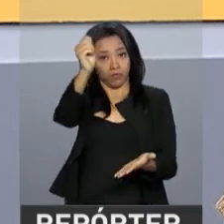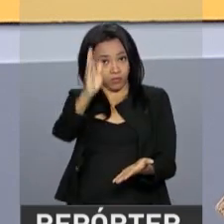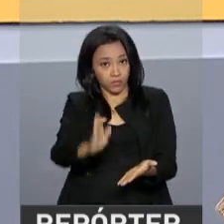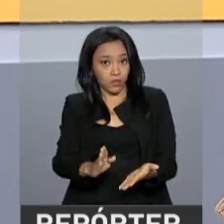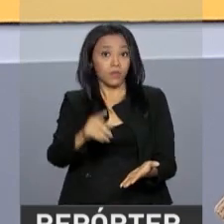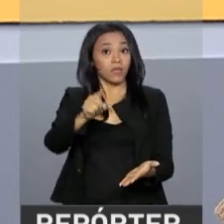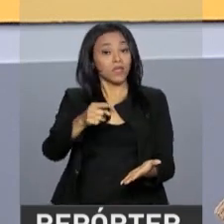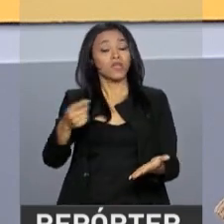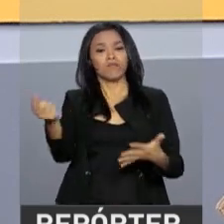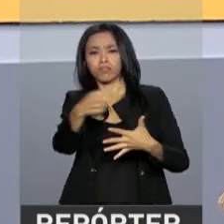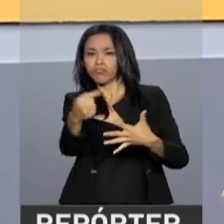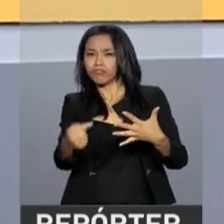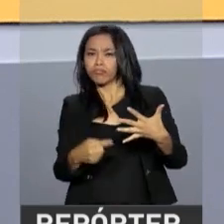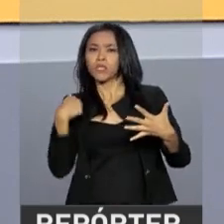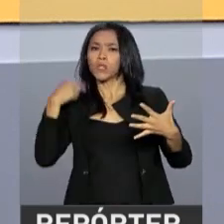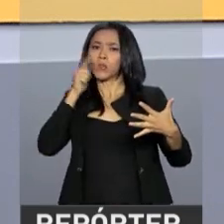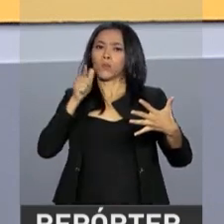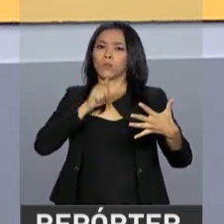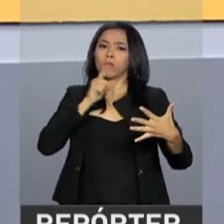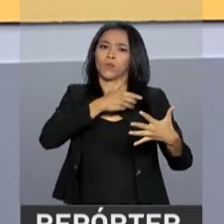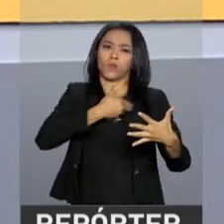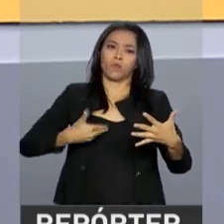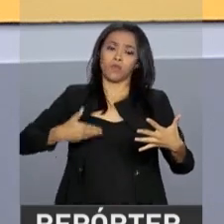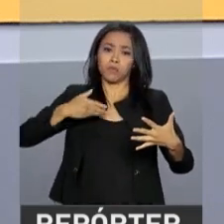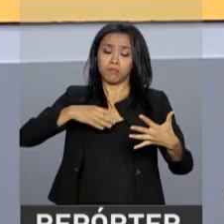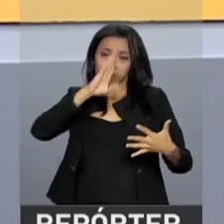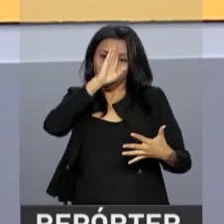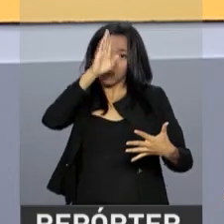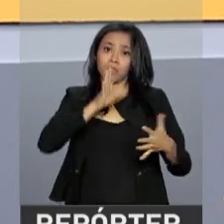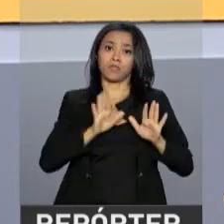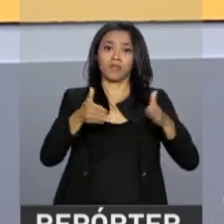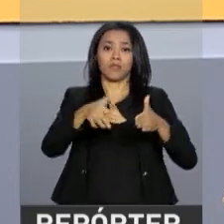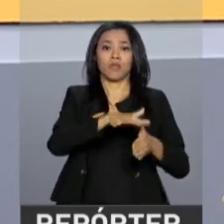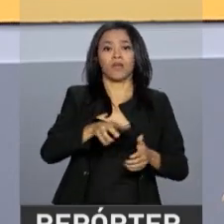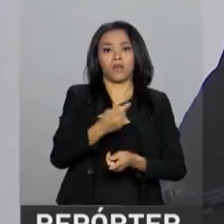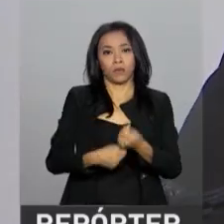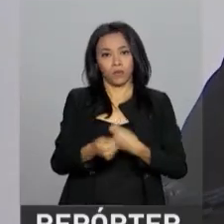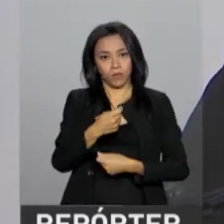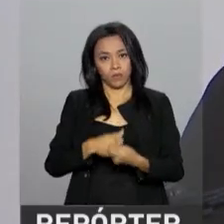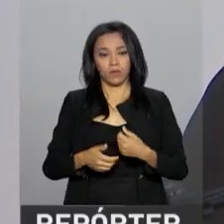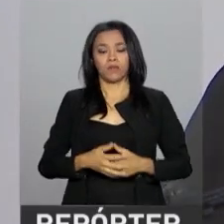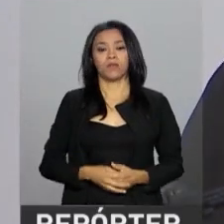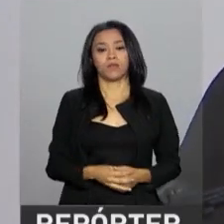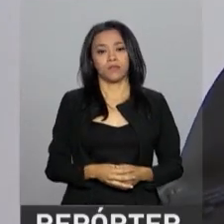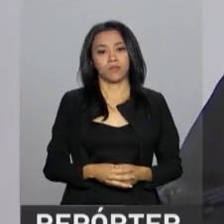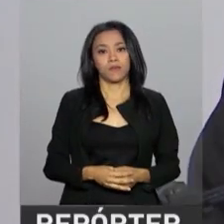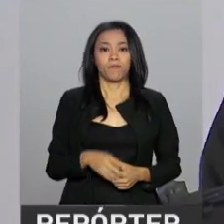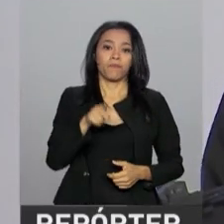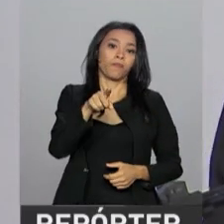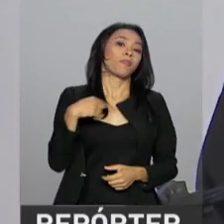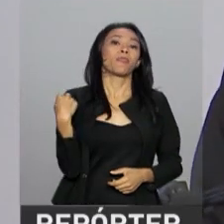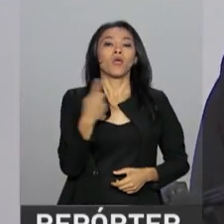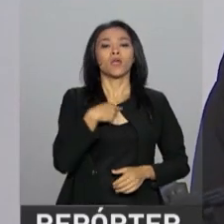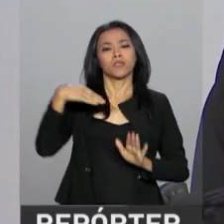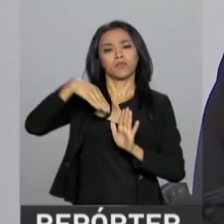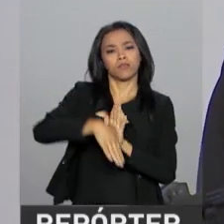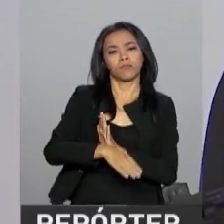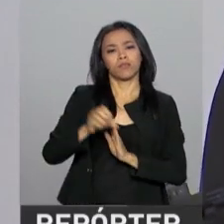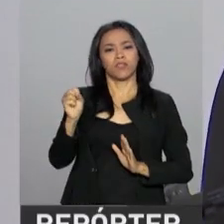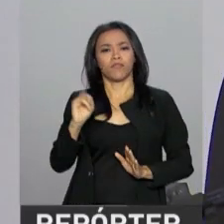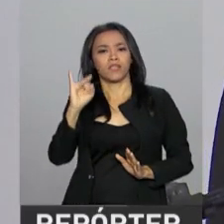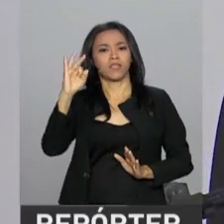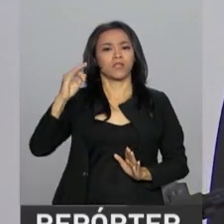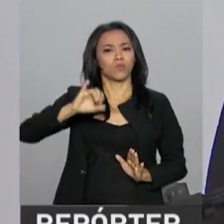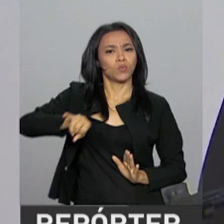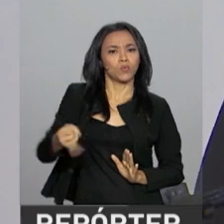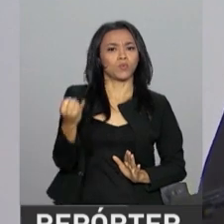resultados alcançados pelo governo especialmente na área econômica nós estamos caindo a inflação caem dos juros